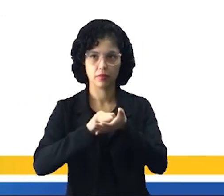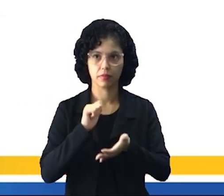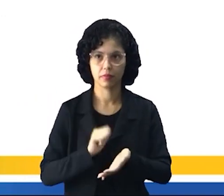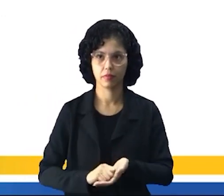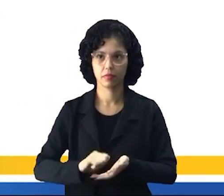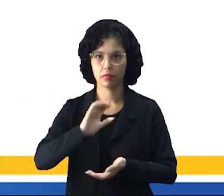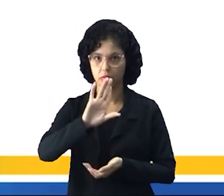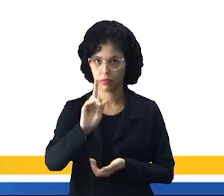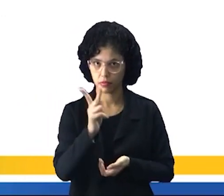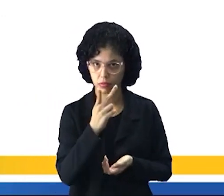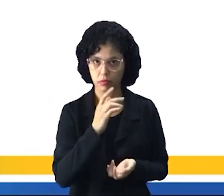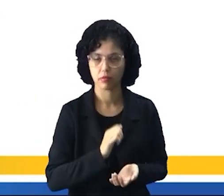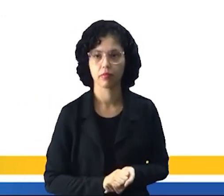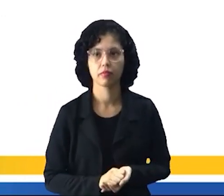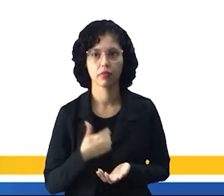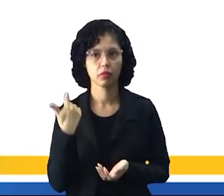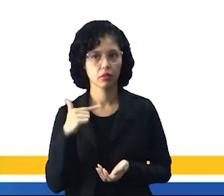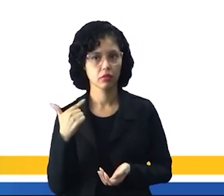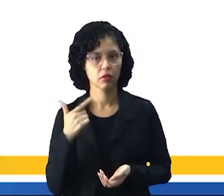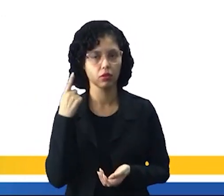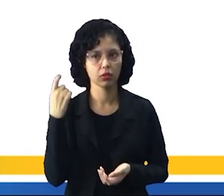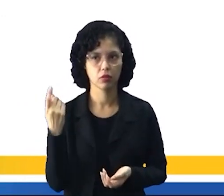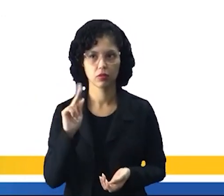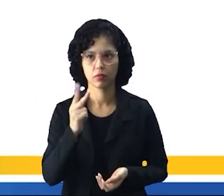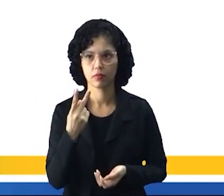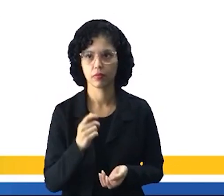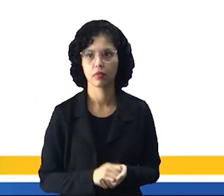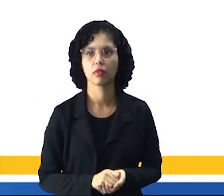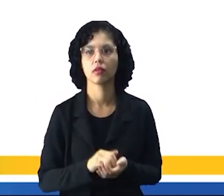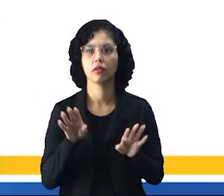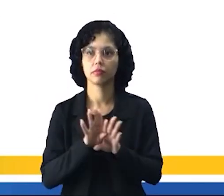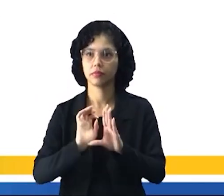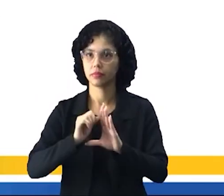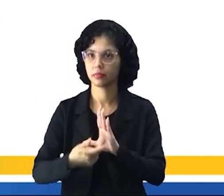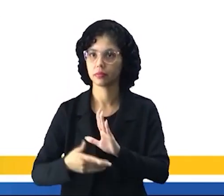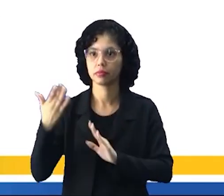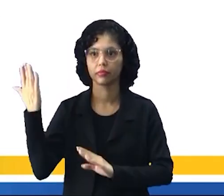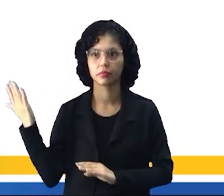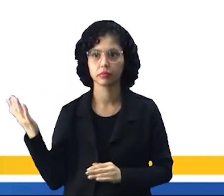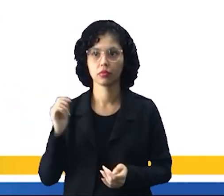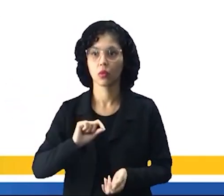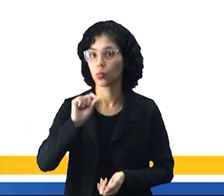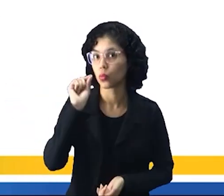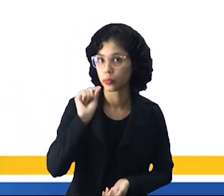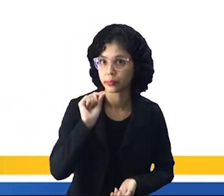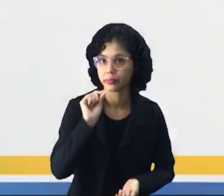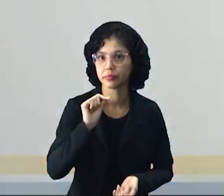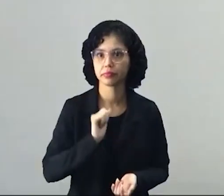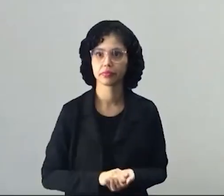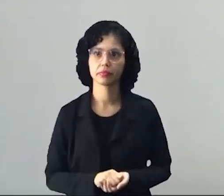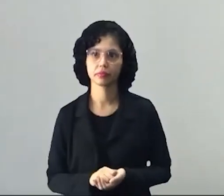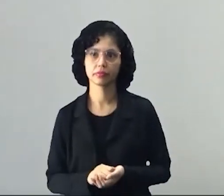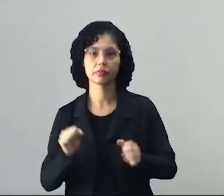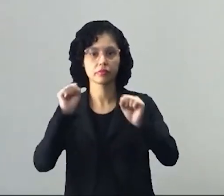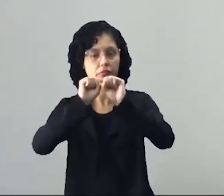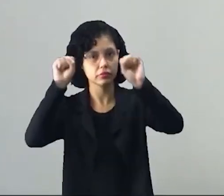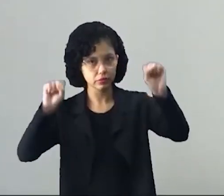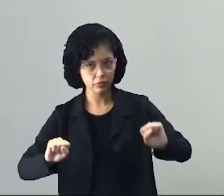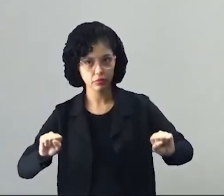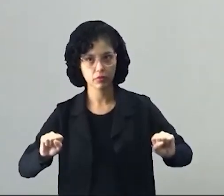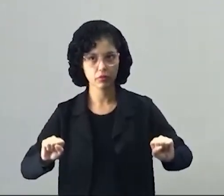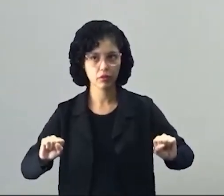com CH, né, que não tem um som do H. E aí a gente tem características assim. O que são os cordatos? Eles vão ter um